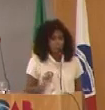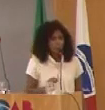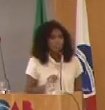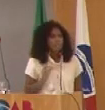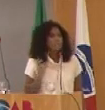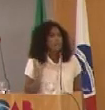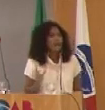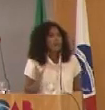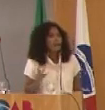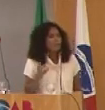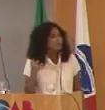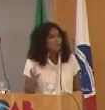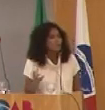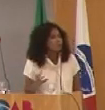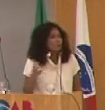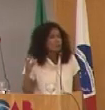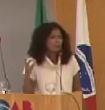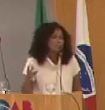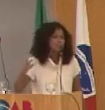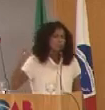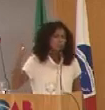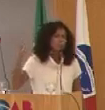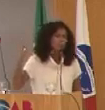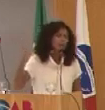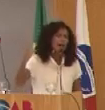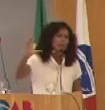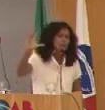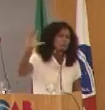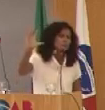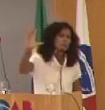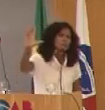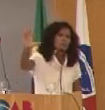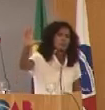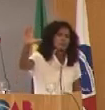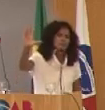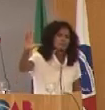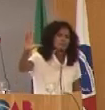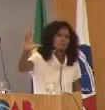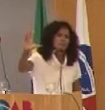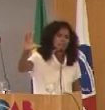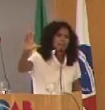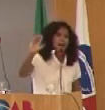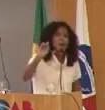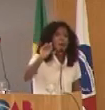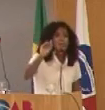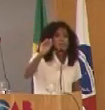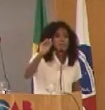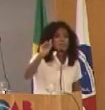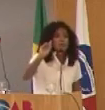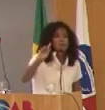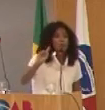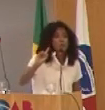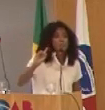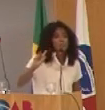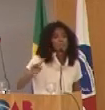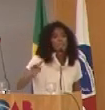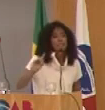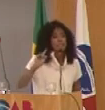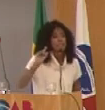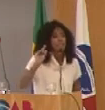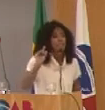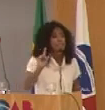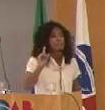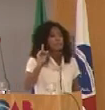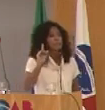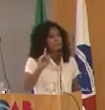Na labuta diária há muito, muito, muito mais do que se vê. Há coisas que não foram